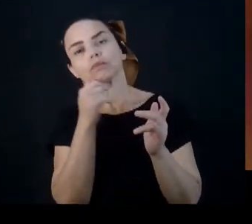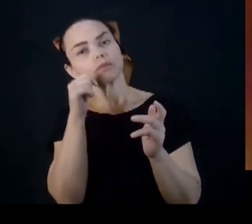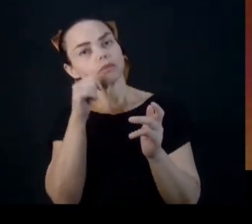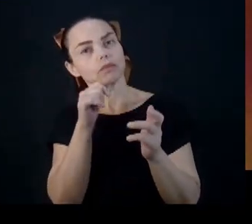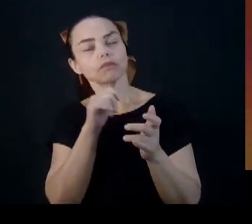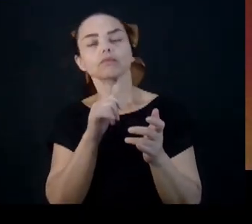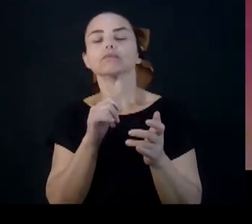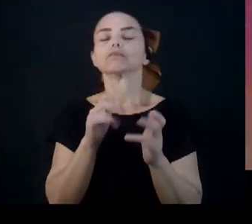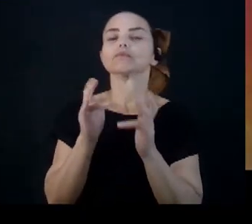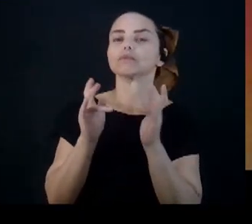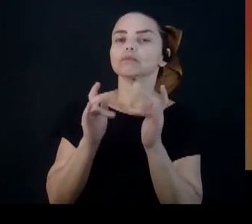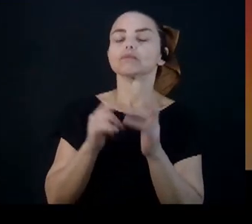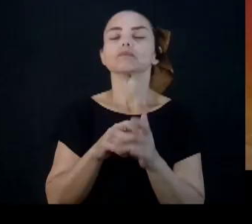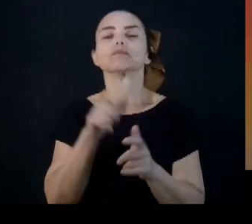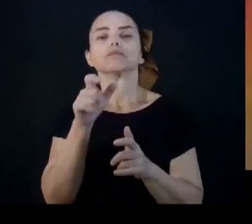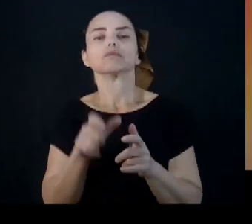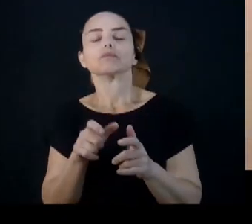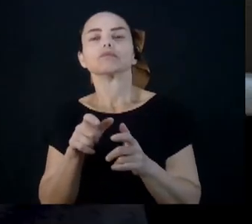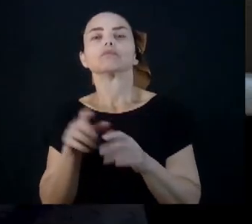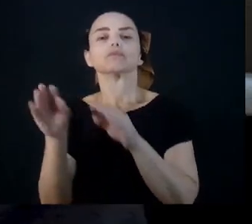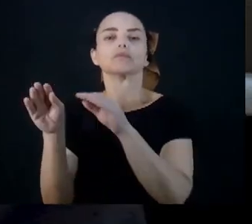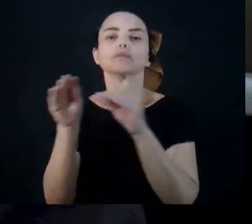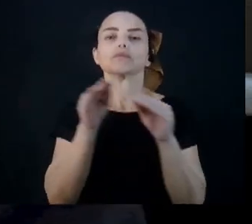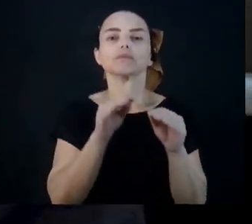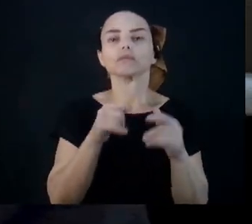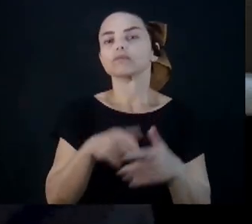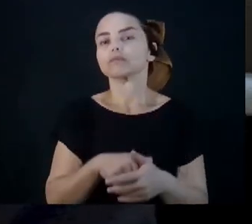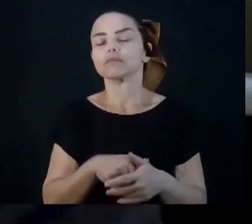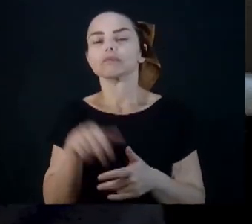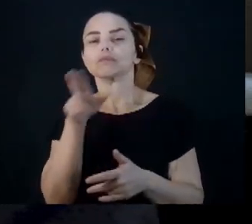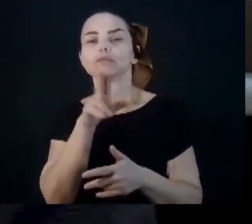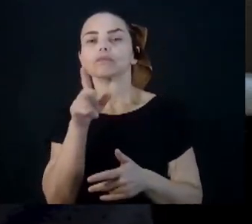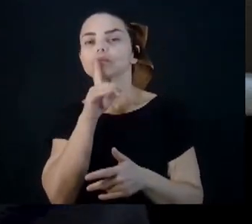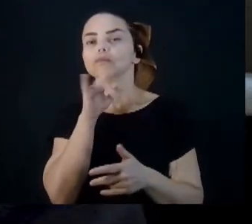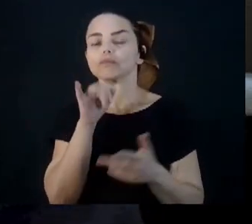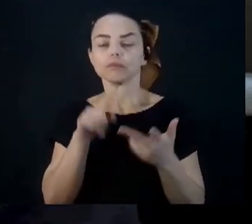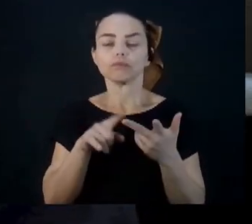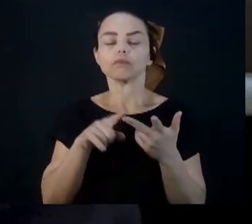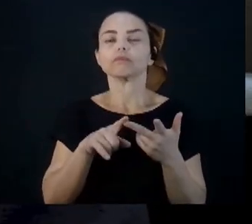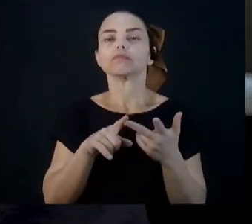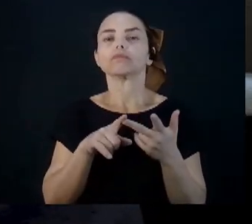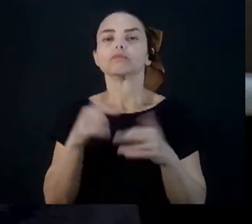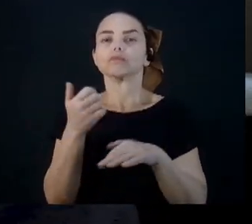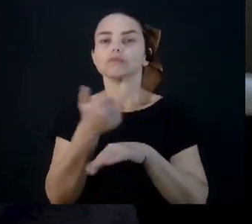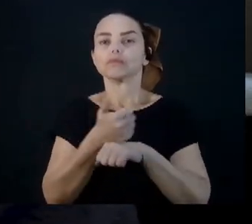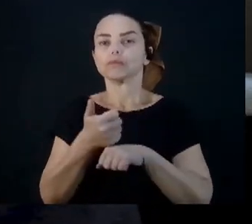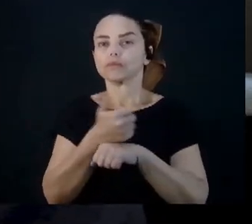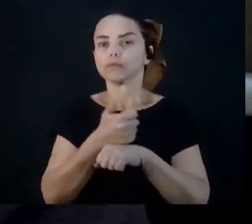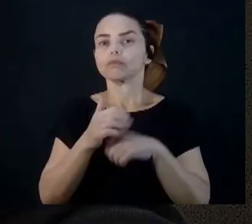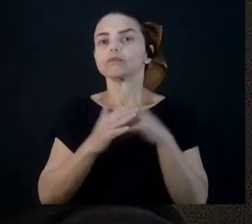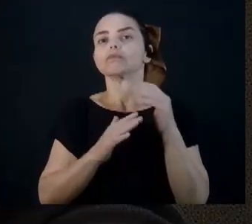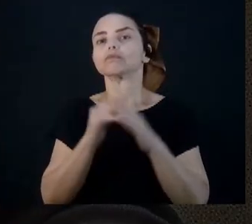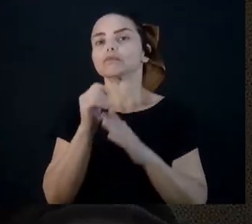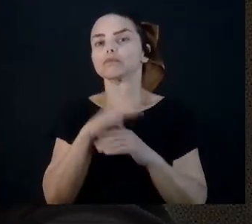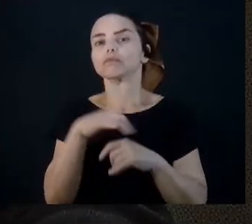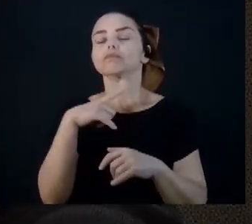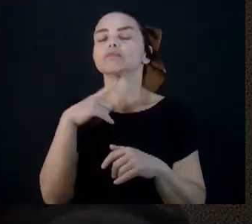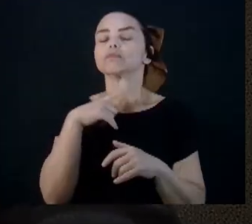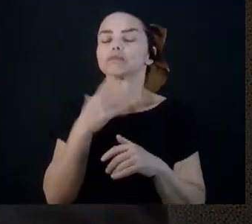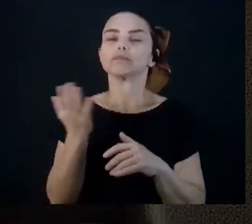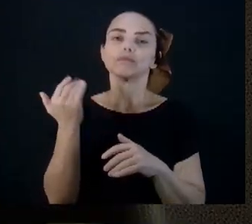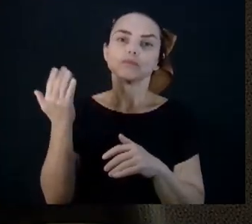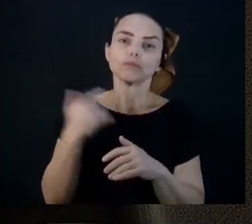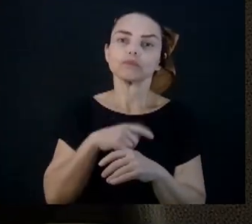essas pessoas vieram, trazem nome dos pais, profissão que essas pessoas tinham, quem